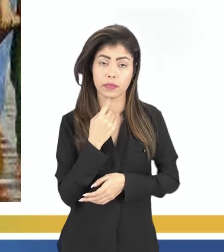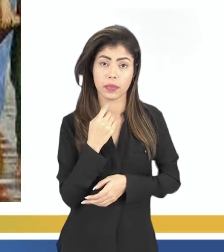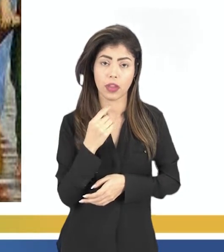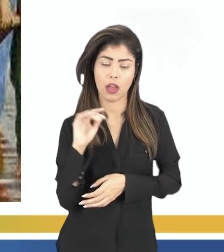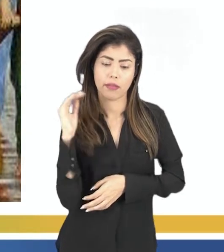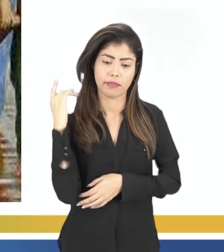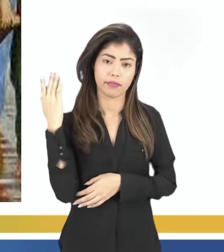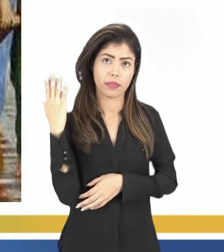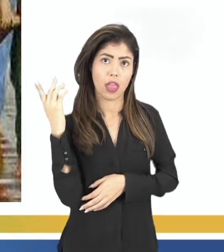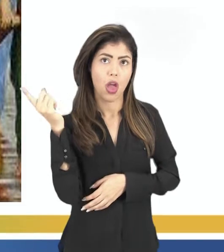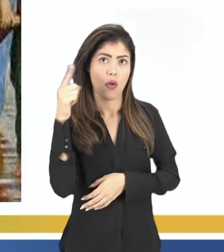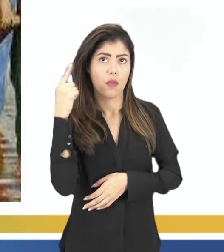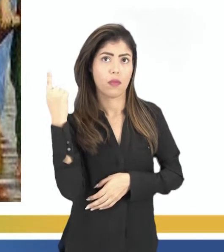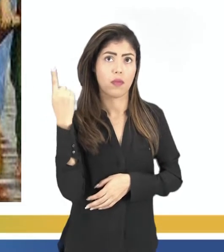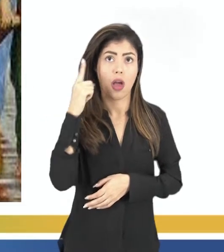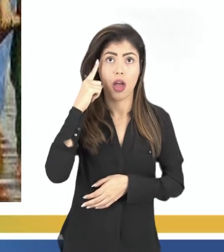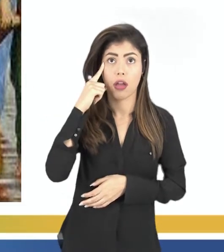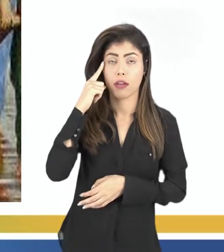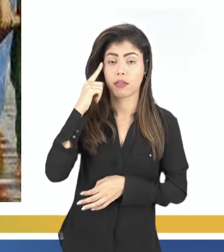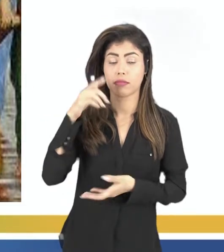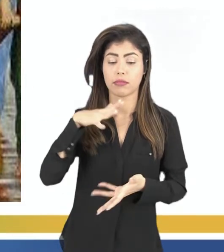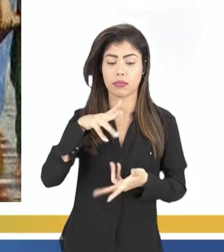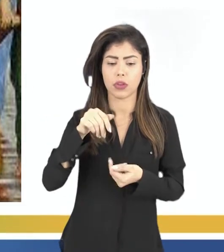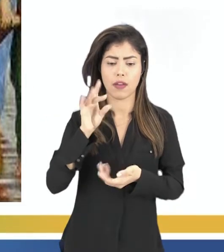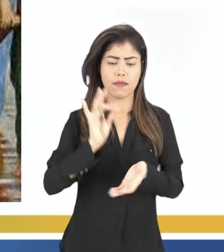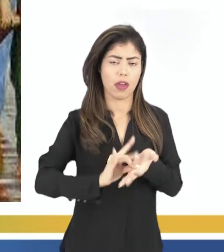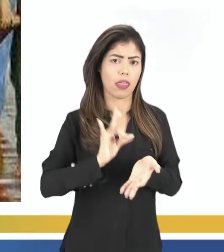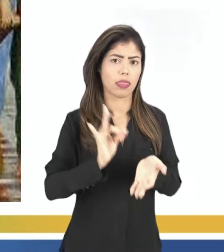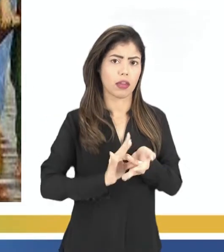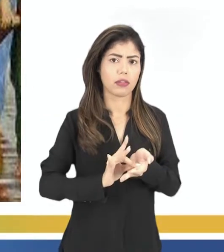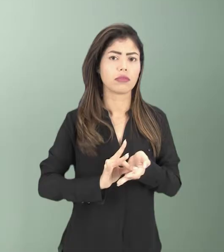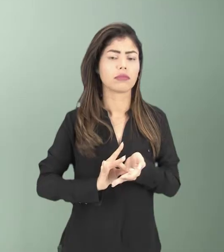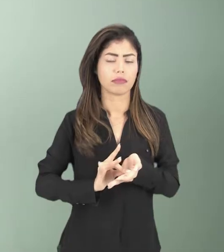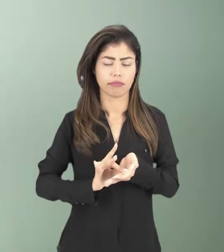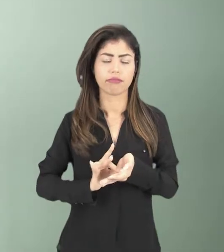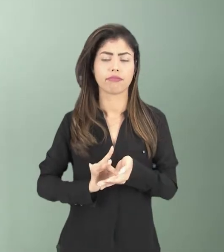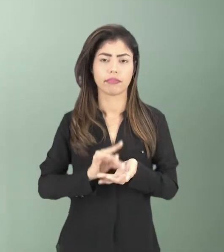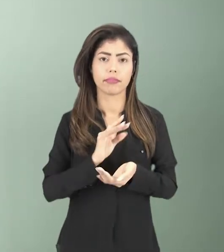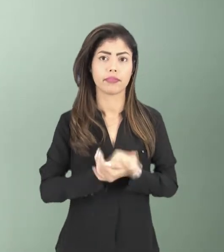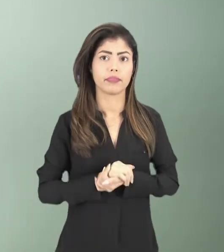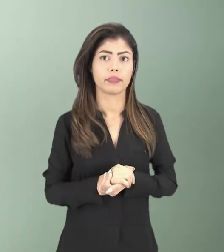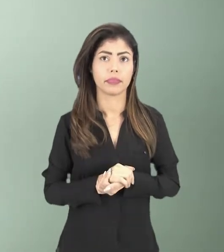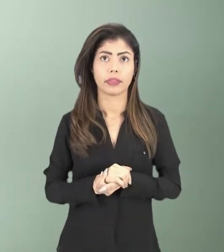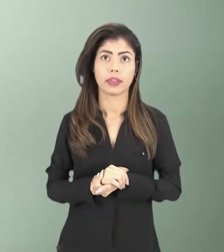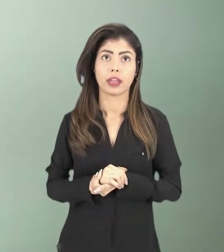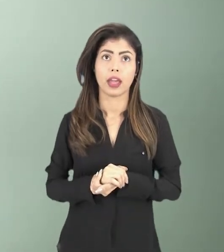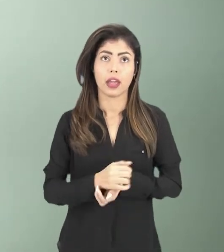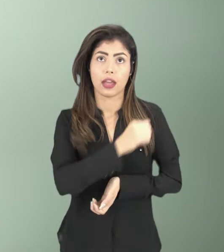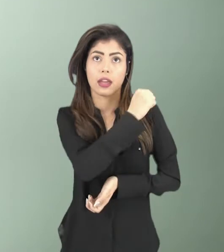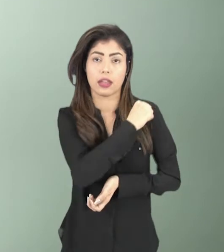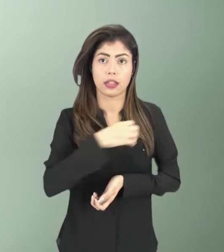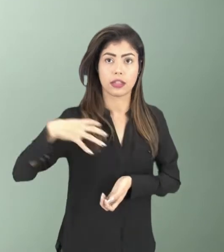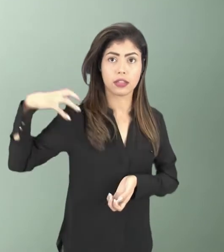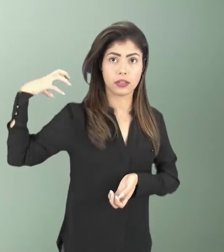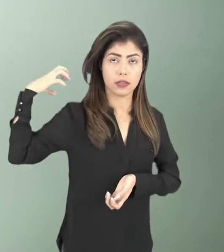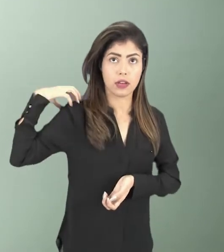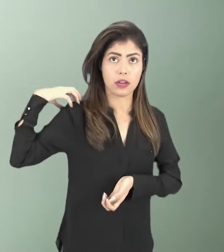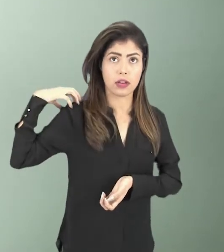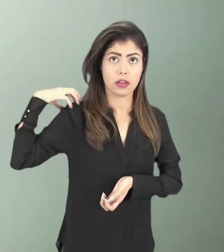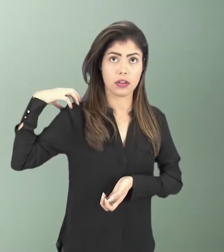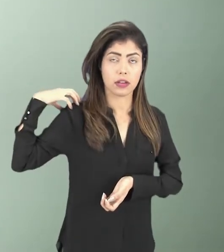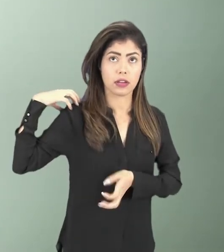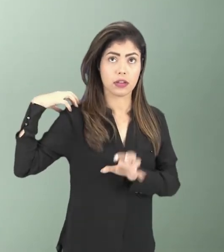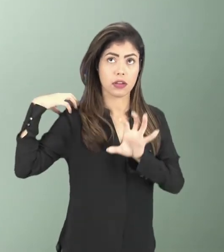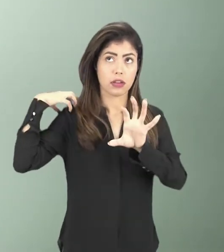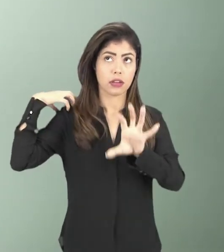indicando que o mundo das ideias, como se fosse numa realidade inteligível. E Aristóteles de azul, com a mãozinha